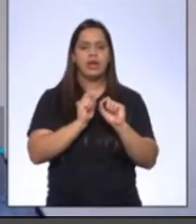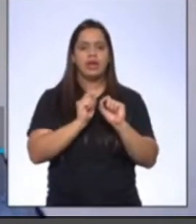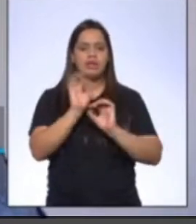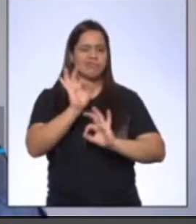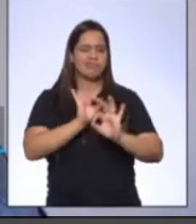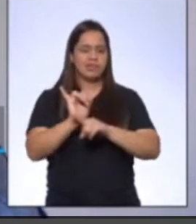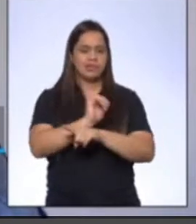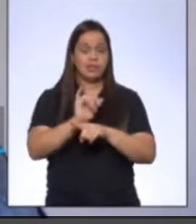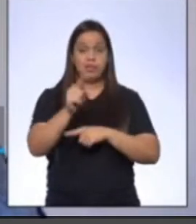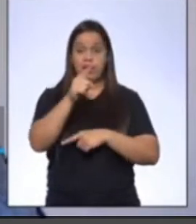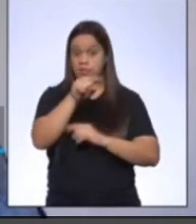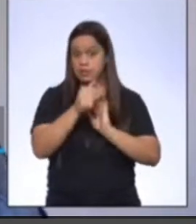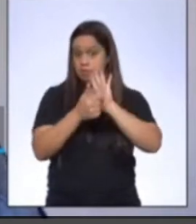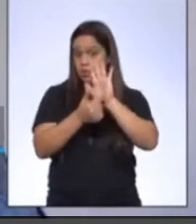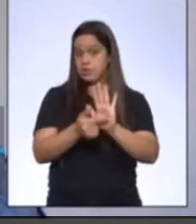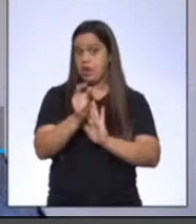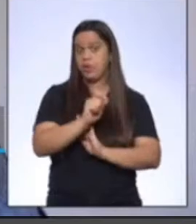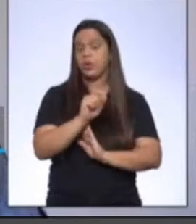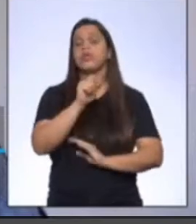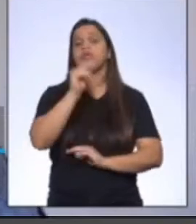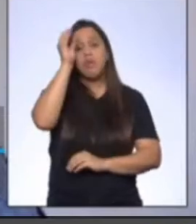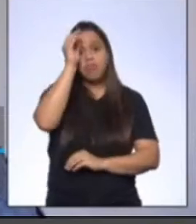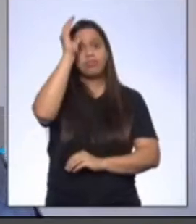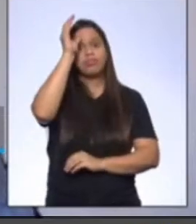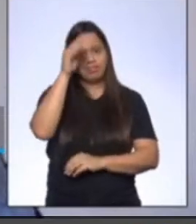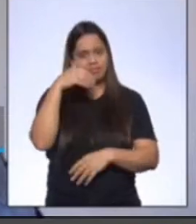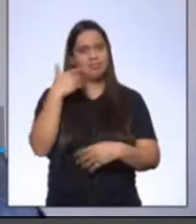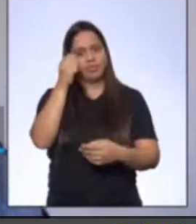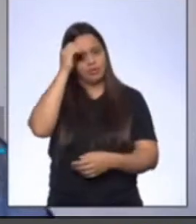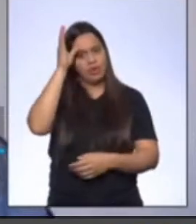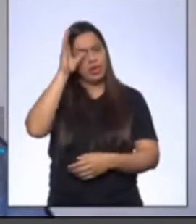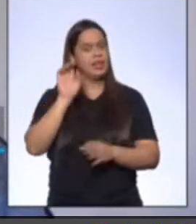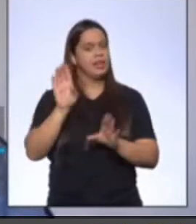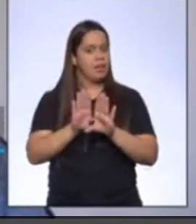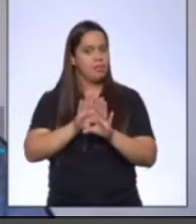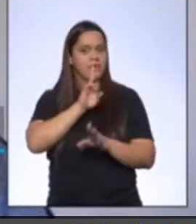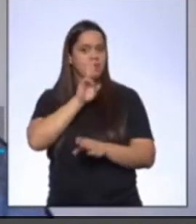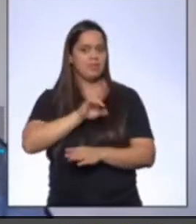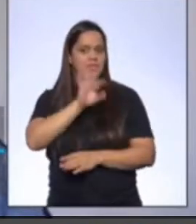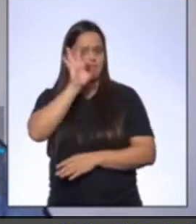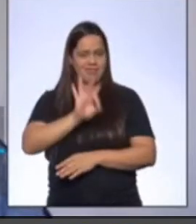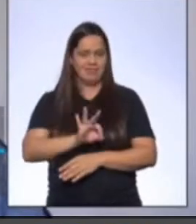seus saberes. E provavelmente gabaritaram esse daí, não é?